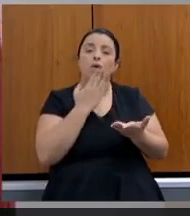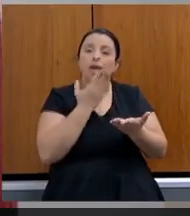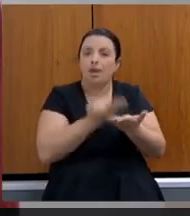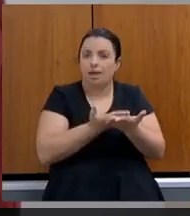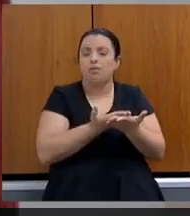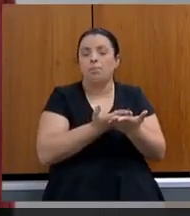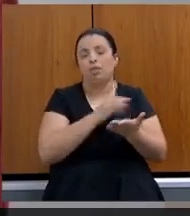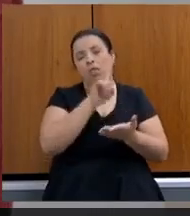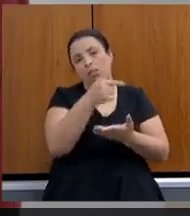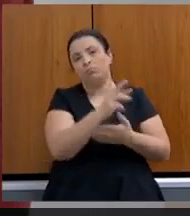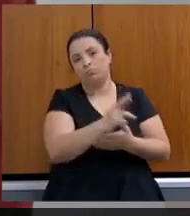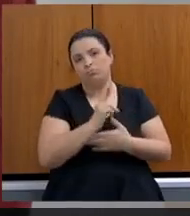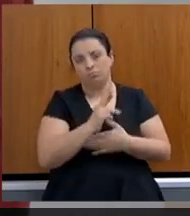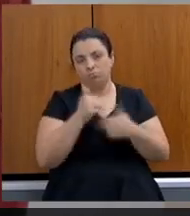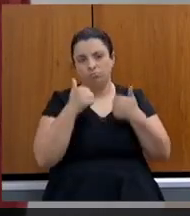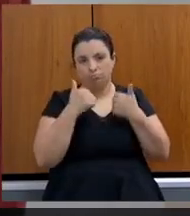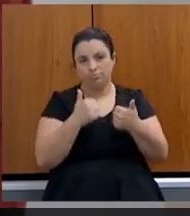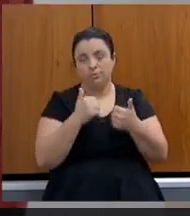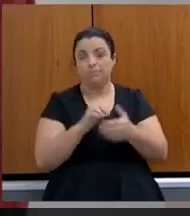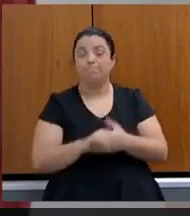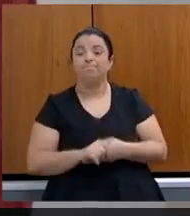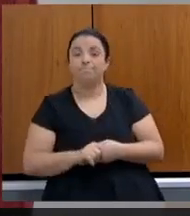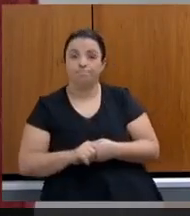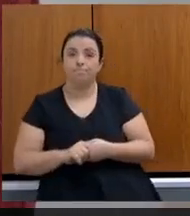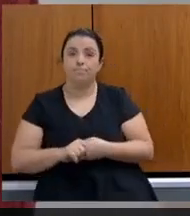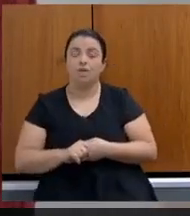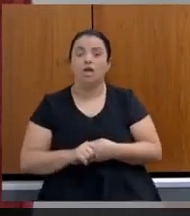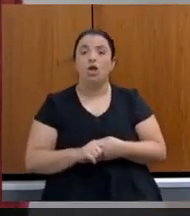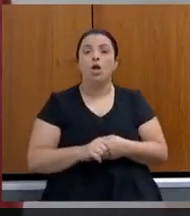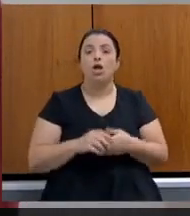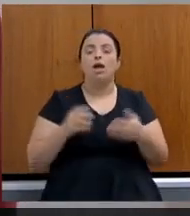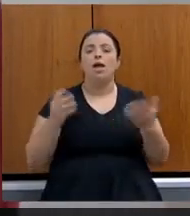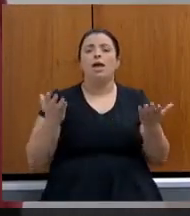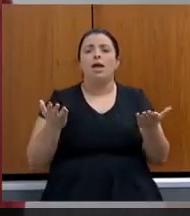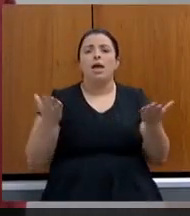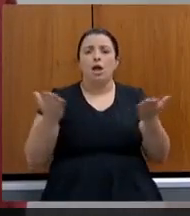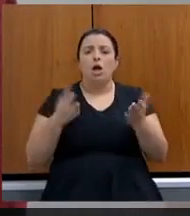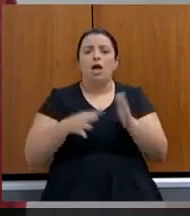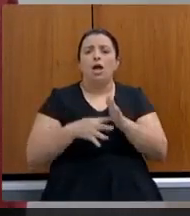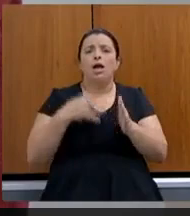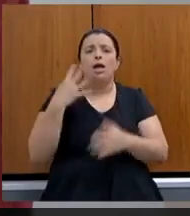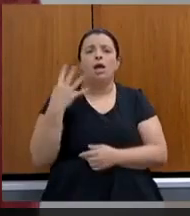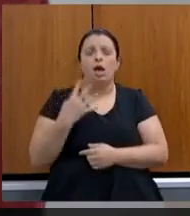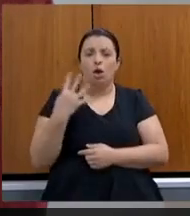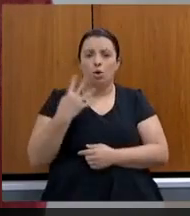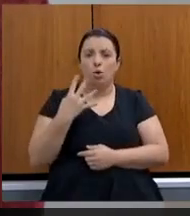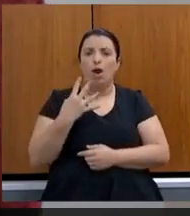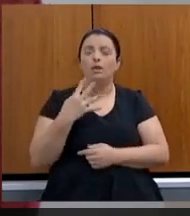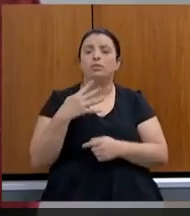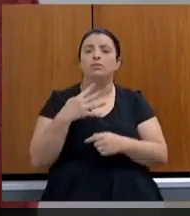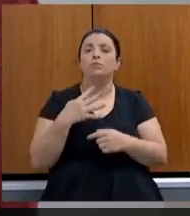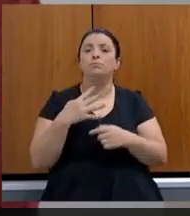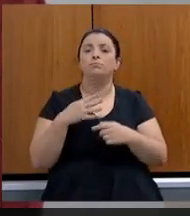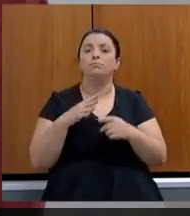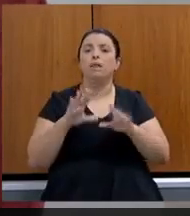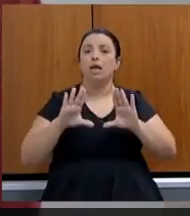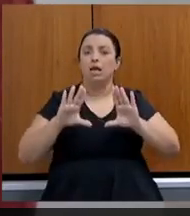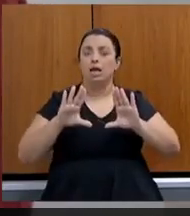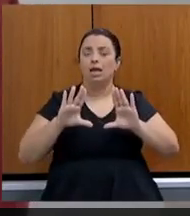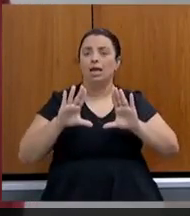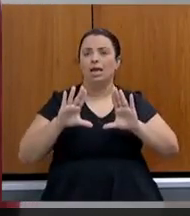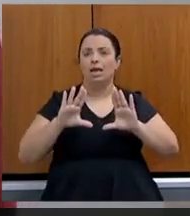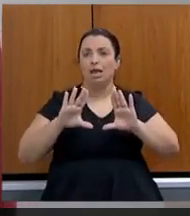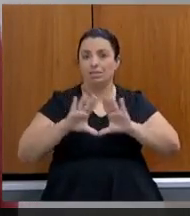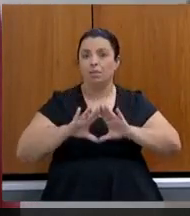nossos requerimentos bem se eu não me engano essa é a nossa quarta é Assembleia fiscaliza nós tivemos